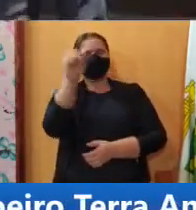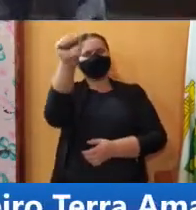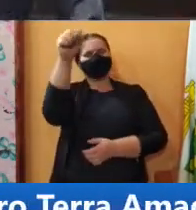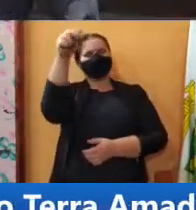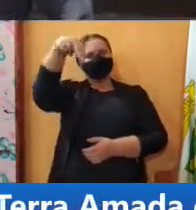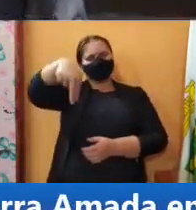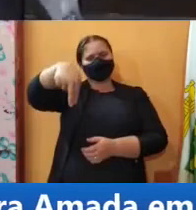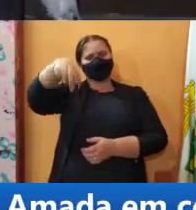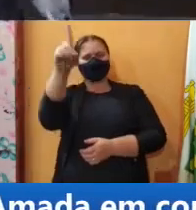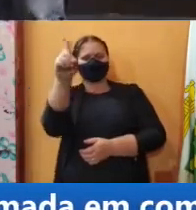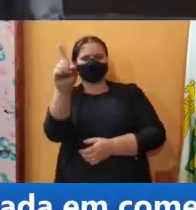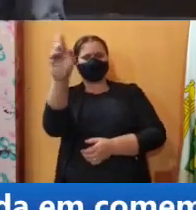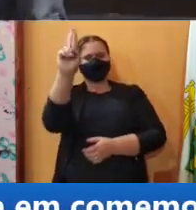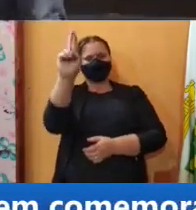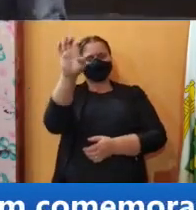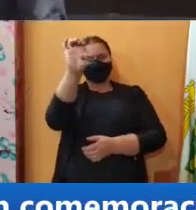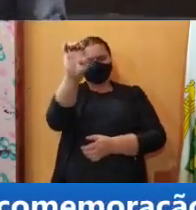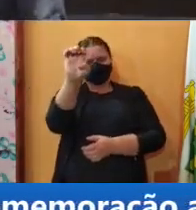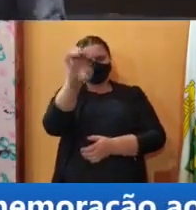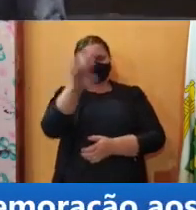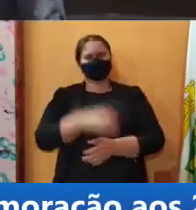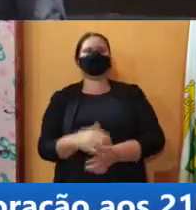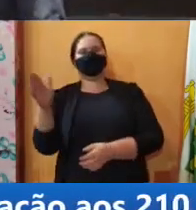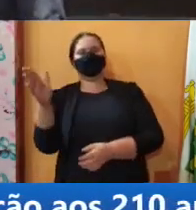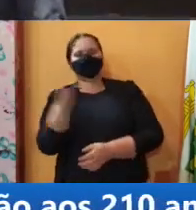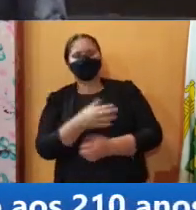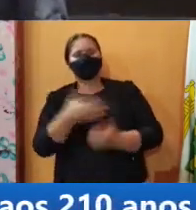Então vem, Charlon.